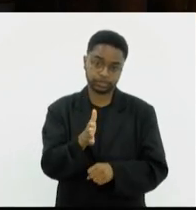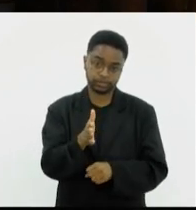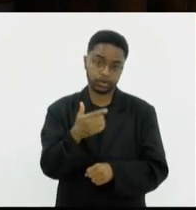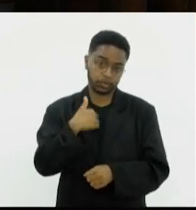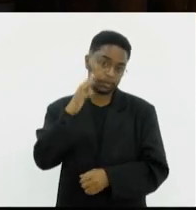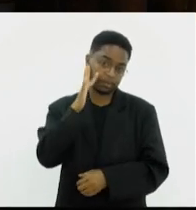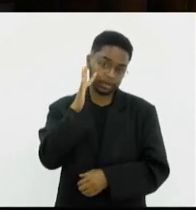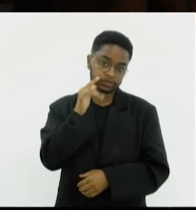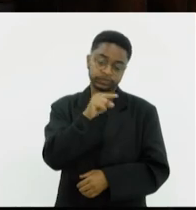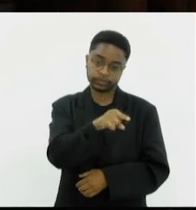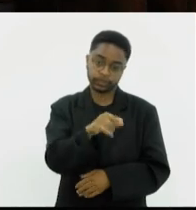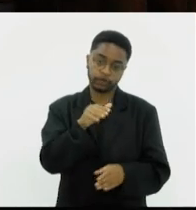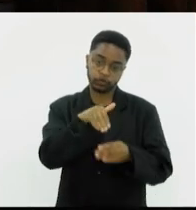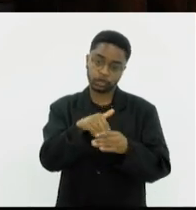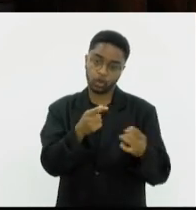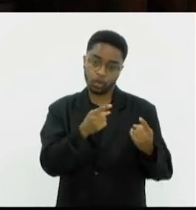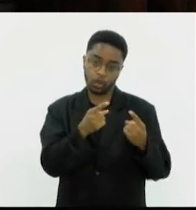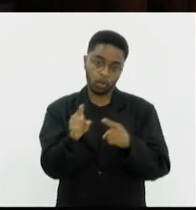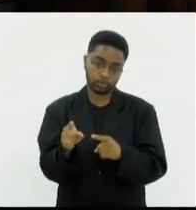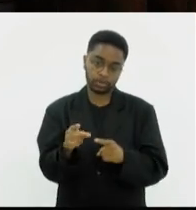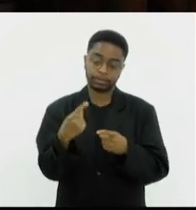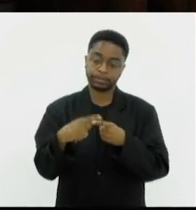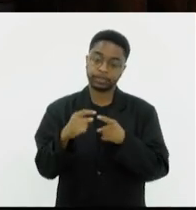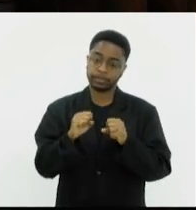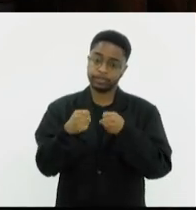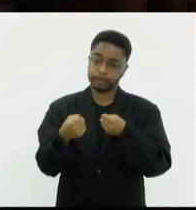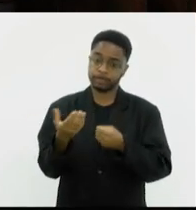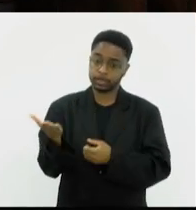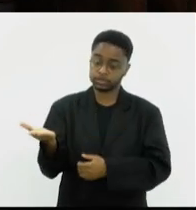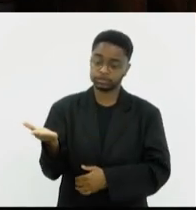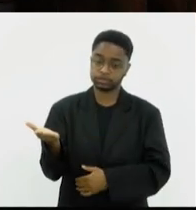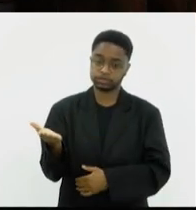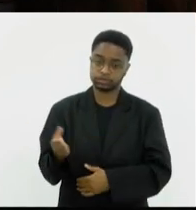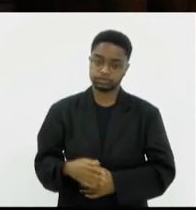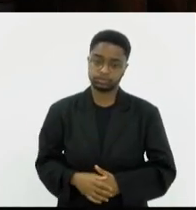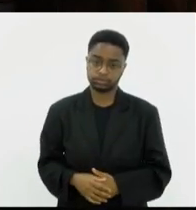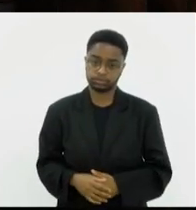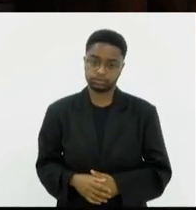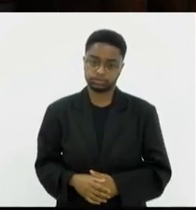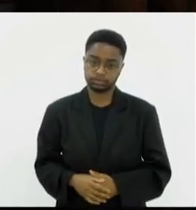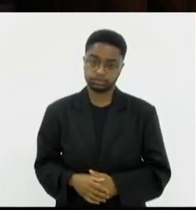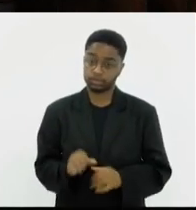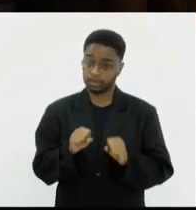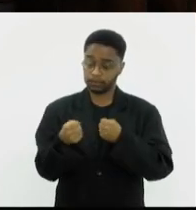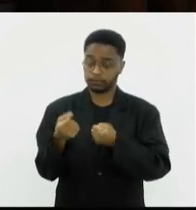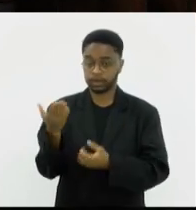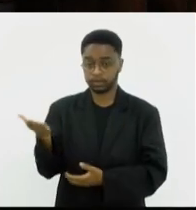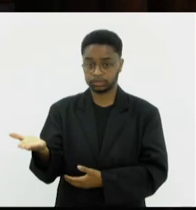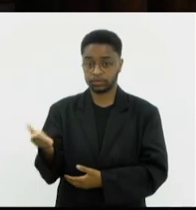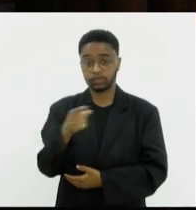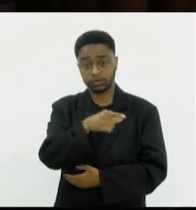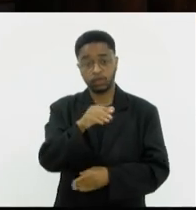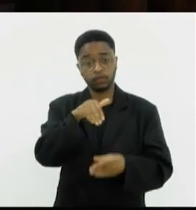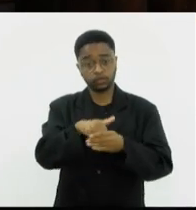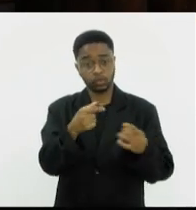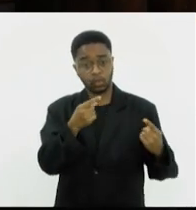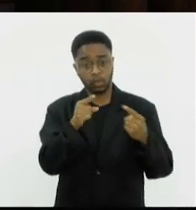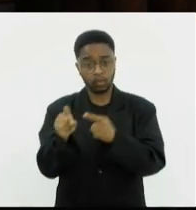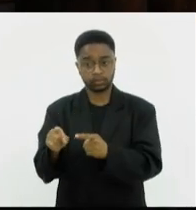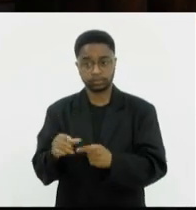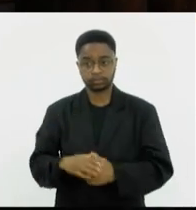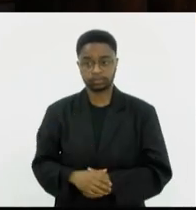deputado fosse votar contrário, porque ele é defensor disso aqui. Ele é defensor disso aqui. Você votou contrário.